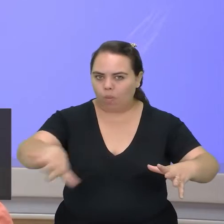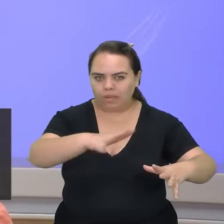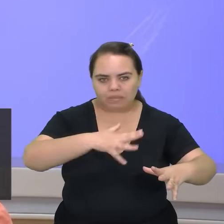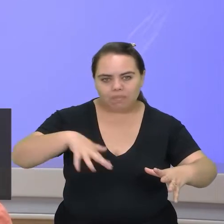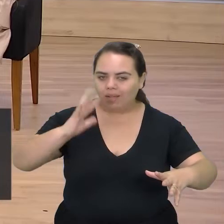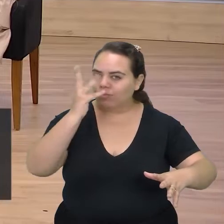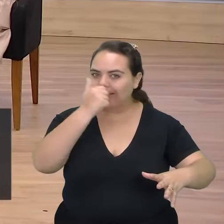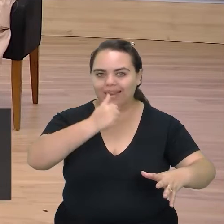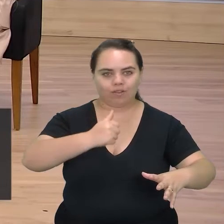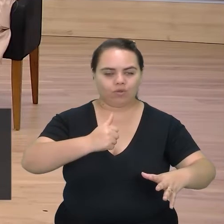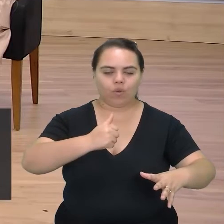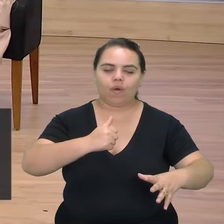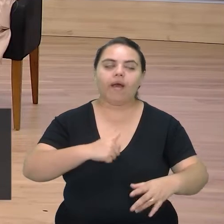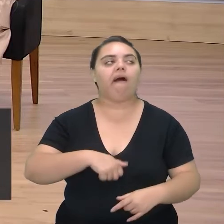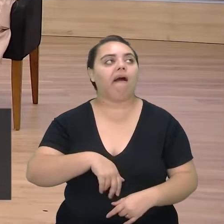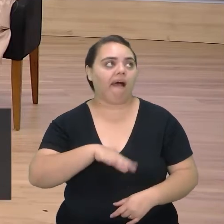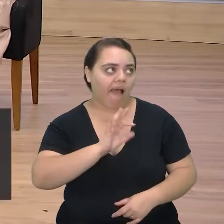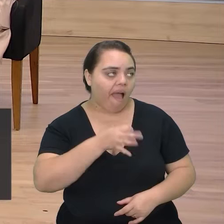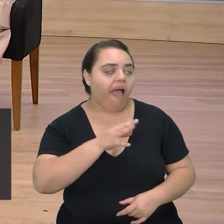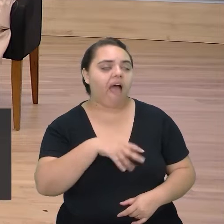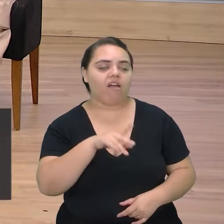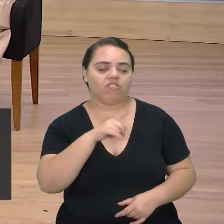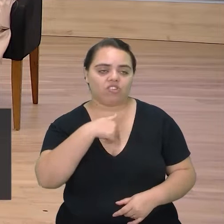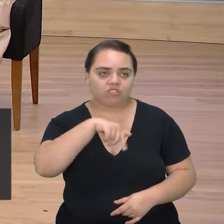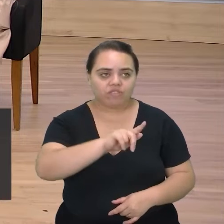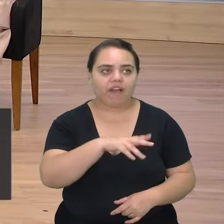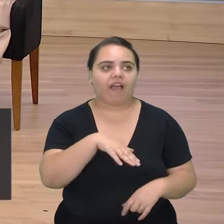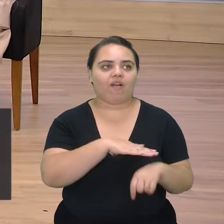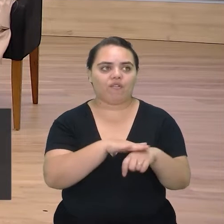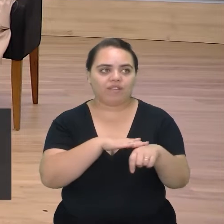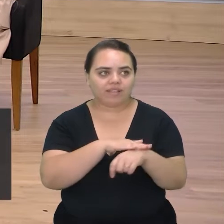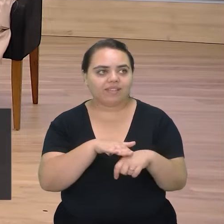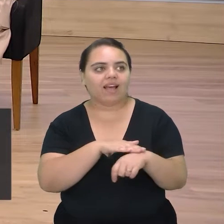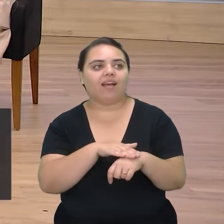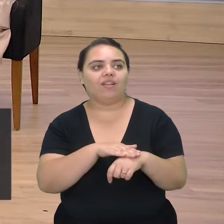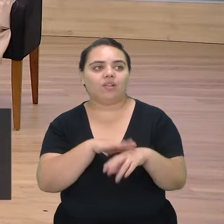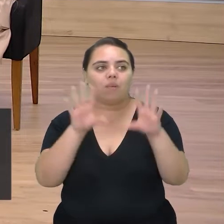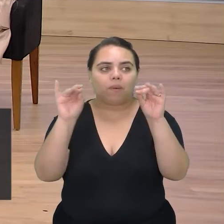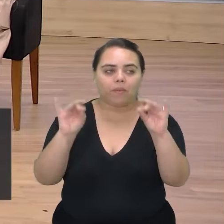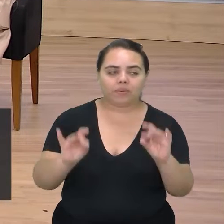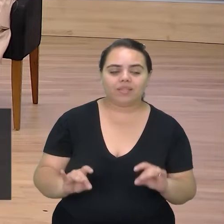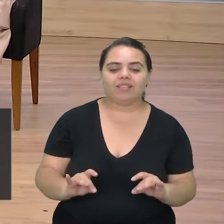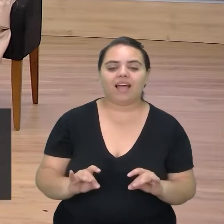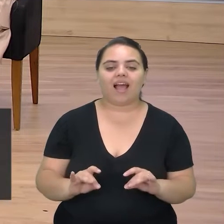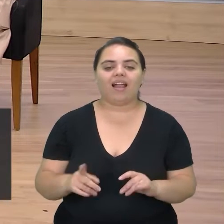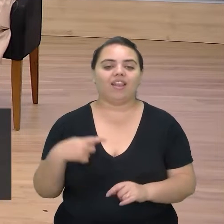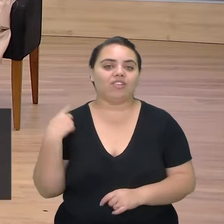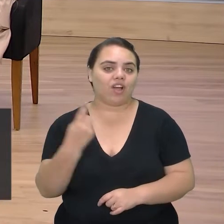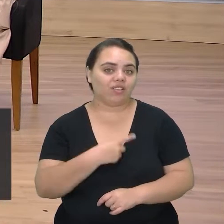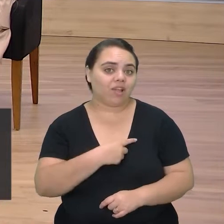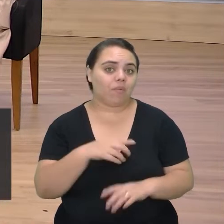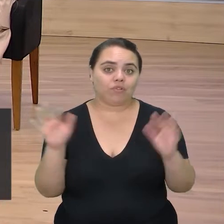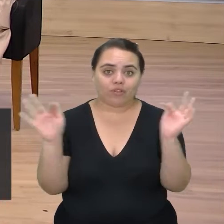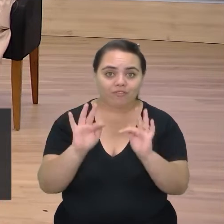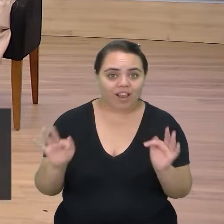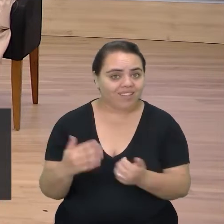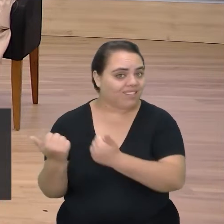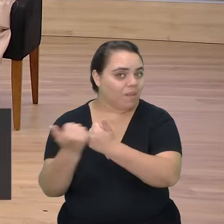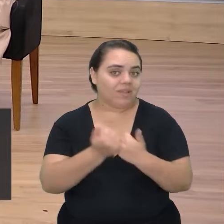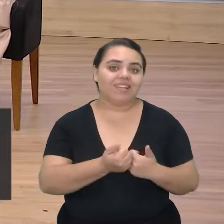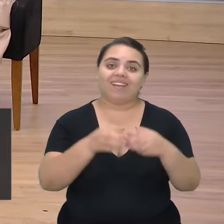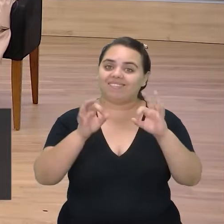lindo. A gente vai conversando para alinhar esses detalhes, né? A gente está muito feliz que essa parceria está dando